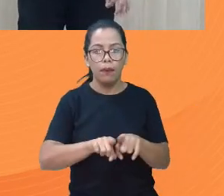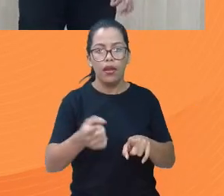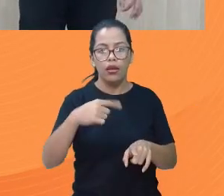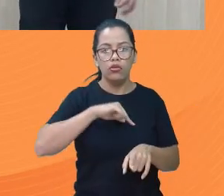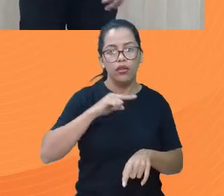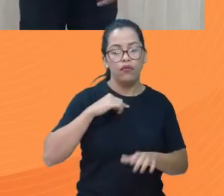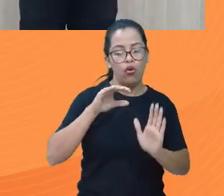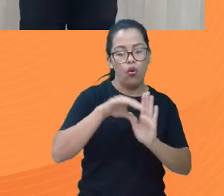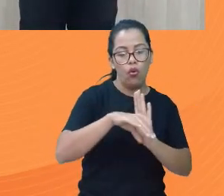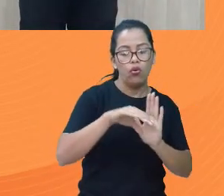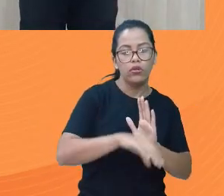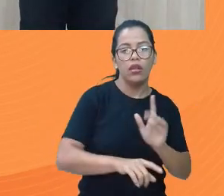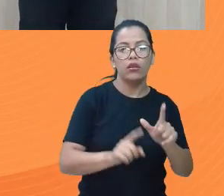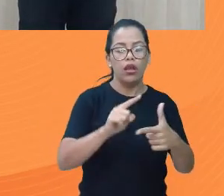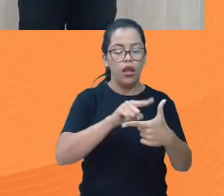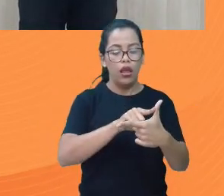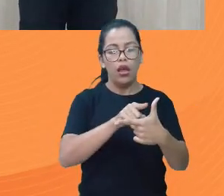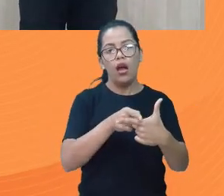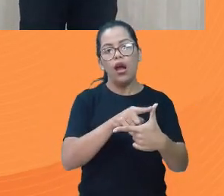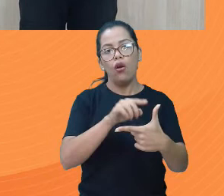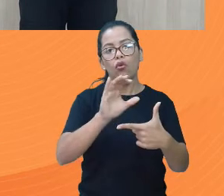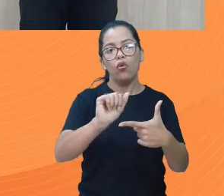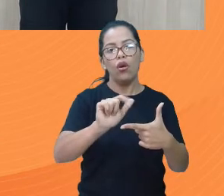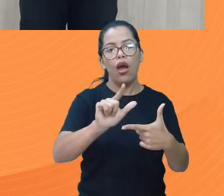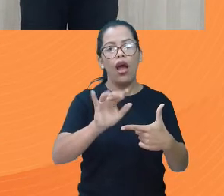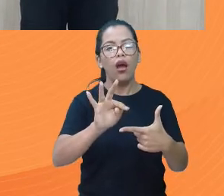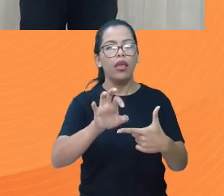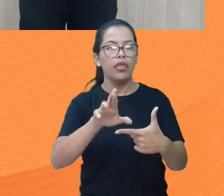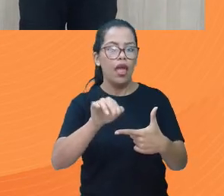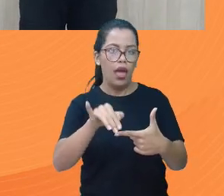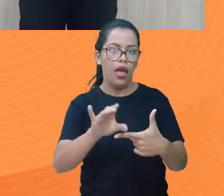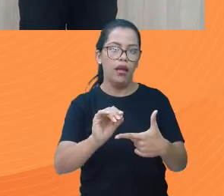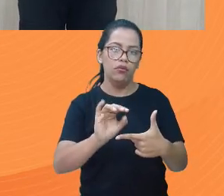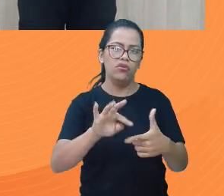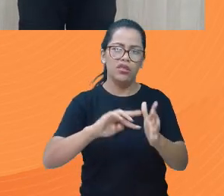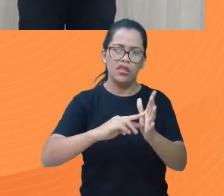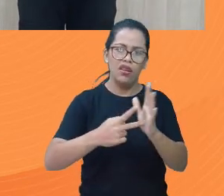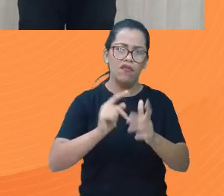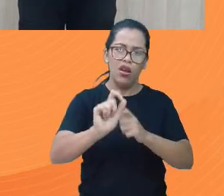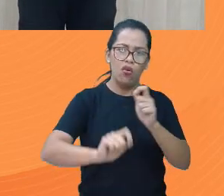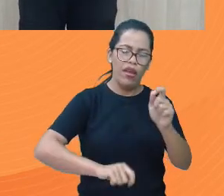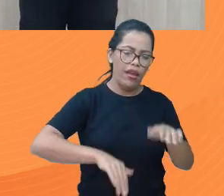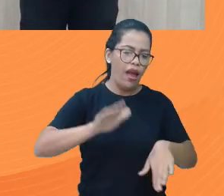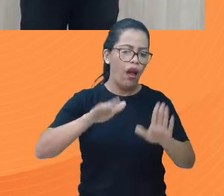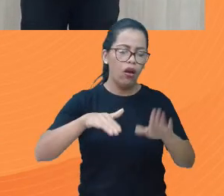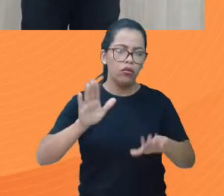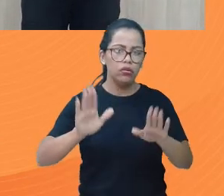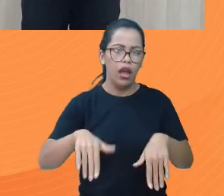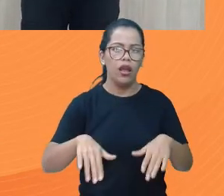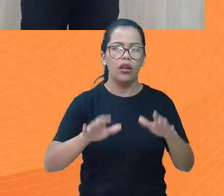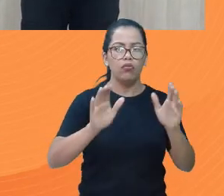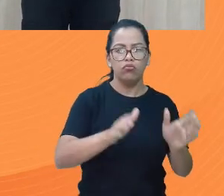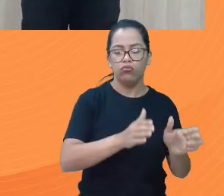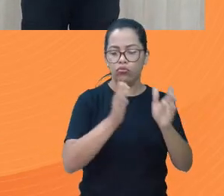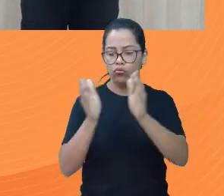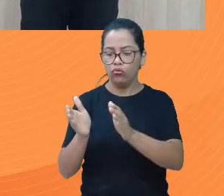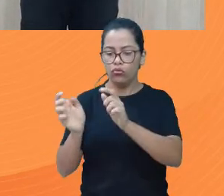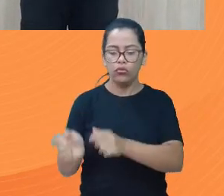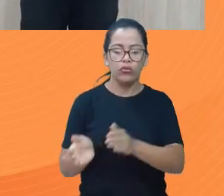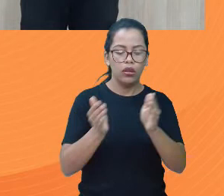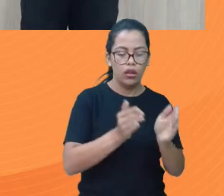alternos, tá? E o nome já está dizendo, né, que alterna. Então, são ângulos que estão um de um lado, outro do